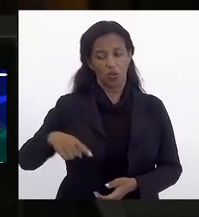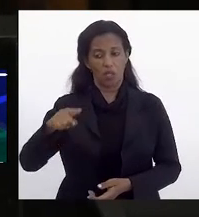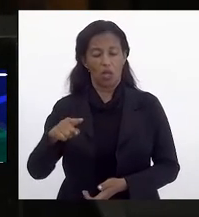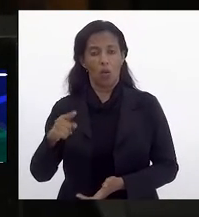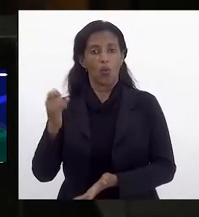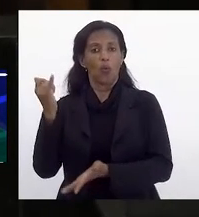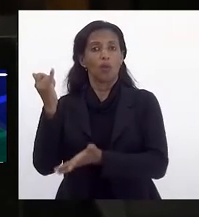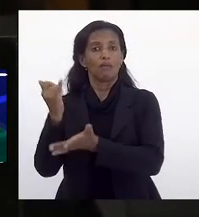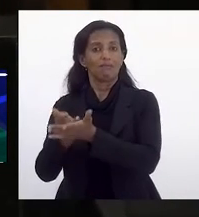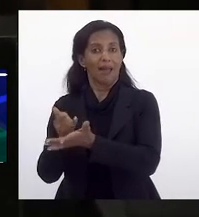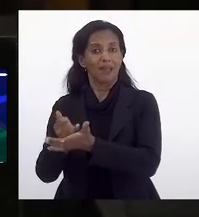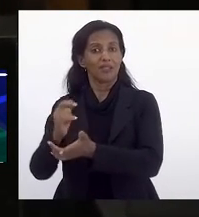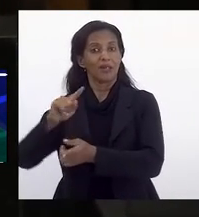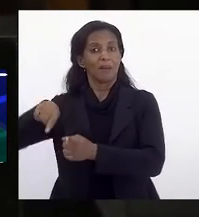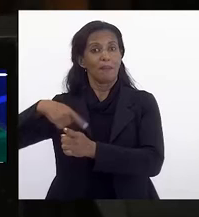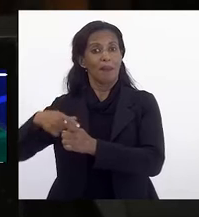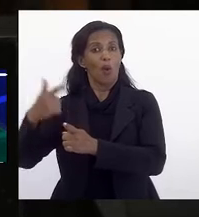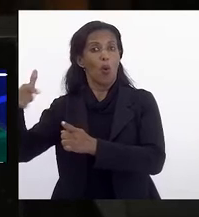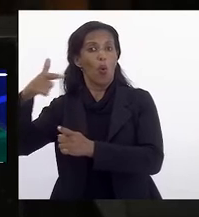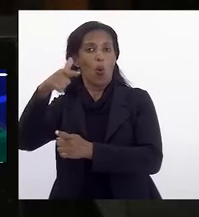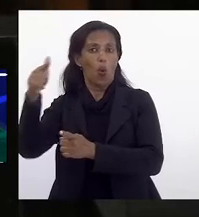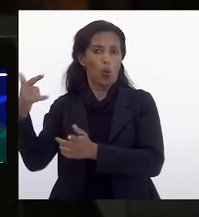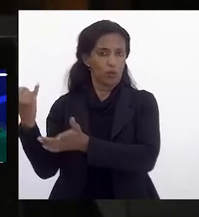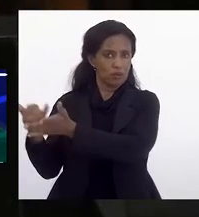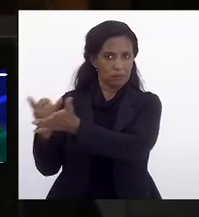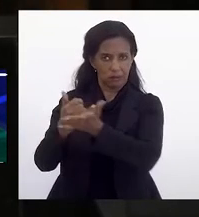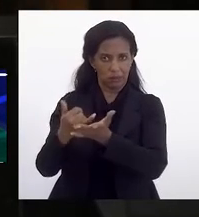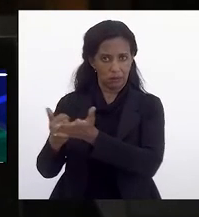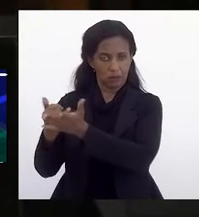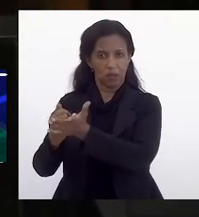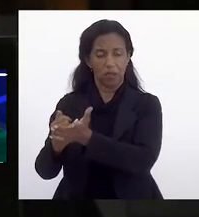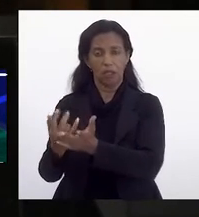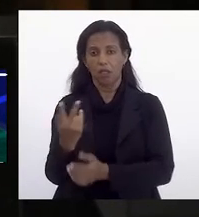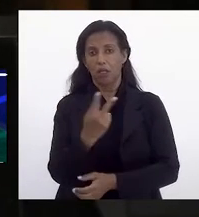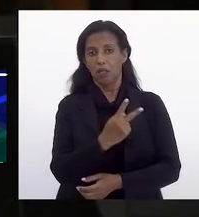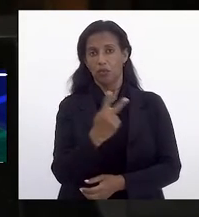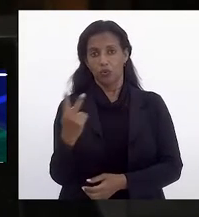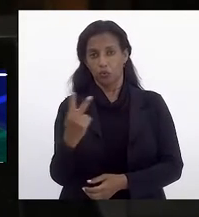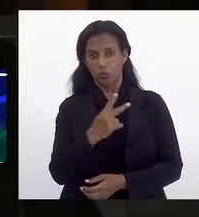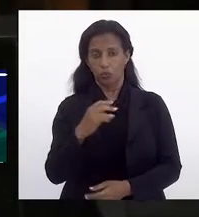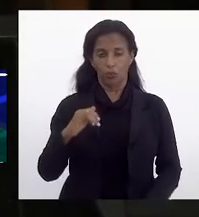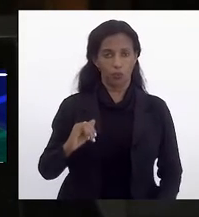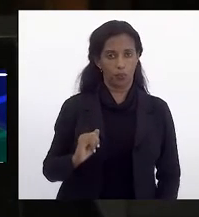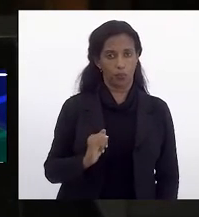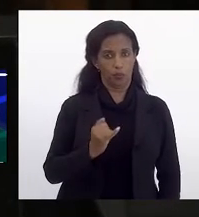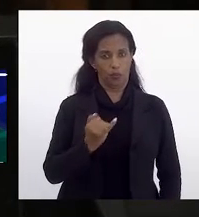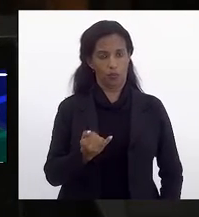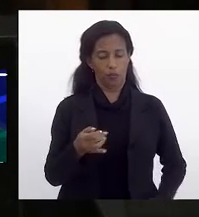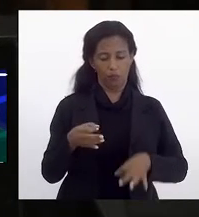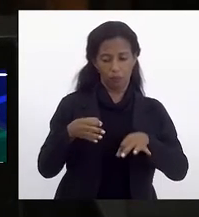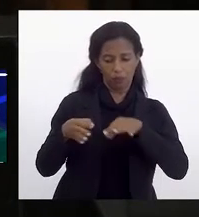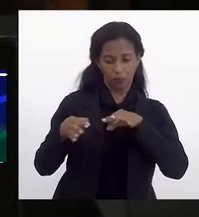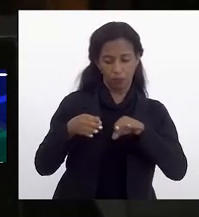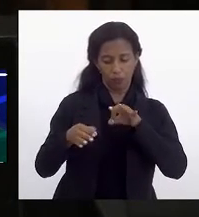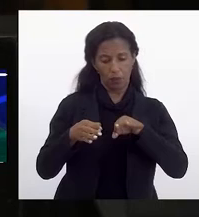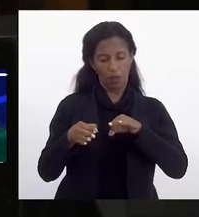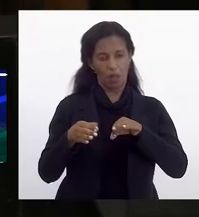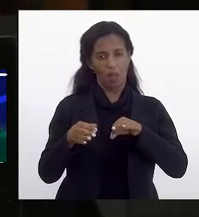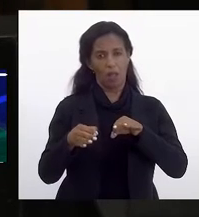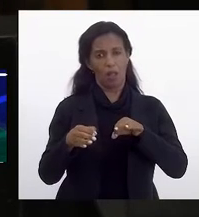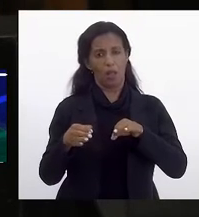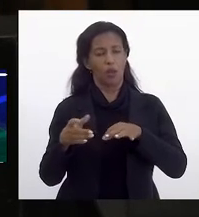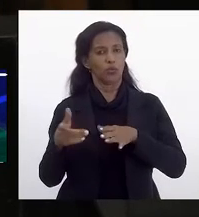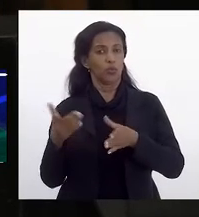com outras taxas. E nas duas oportunidades, por medida